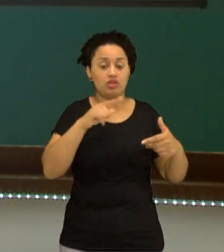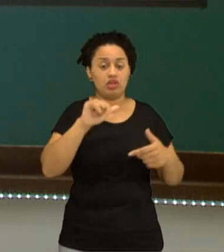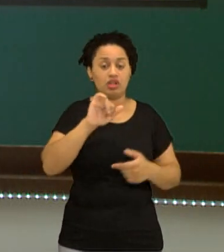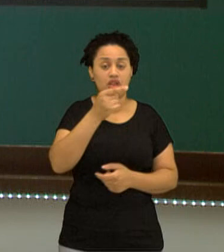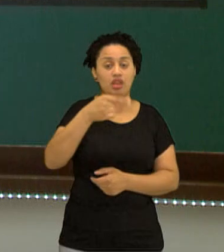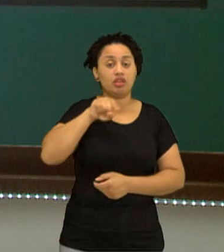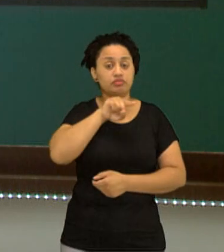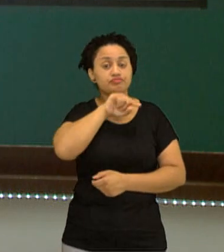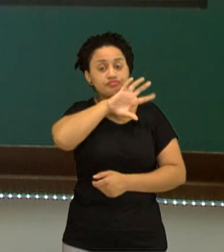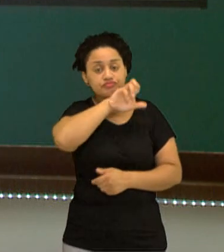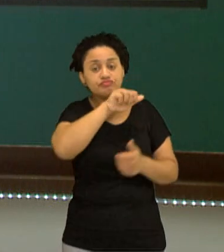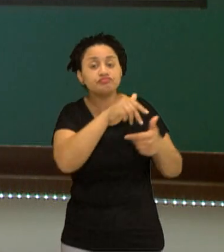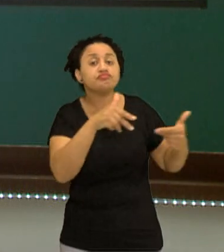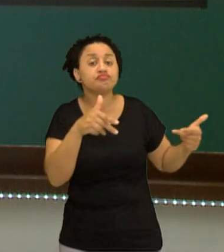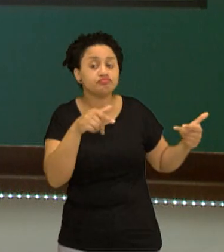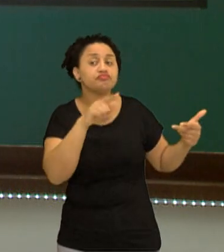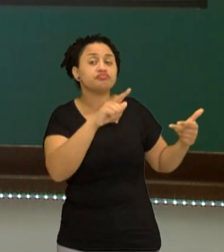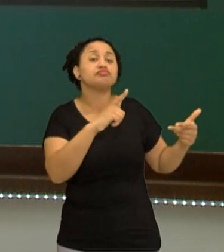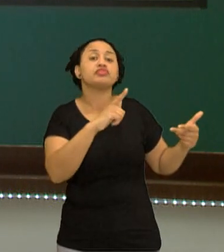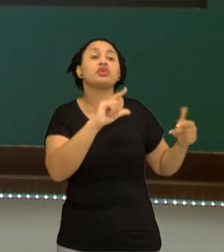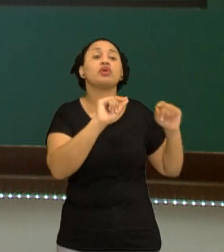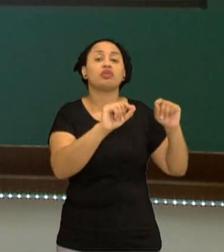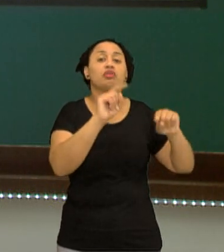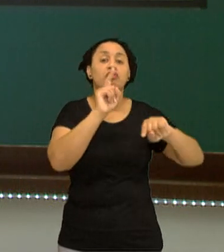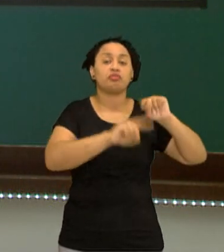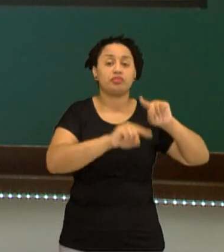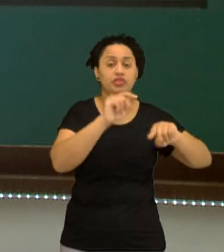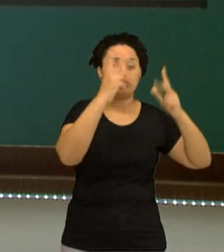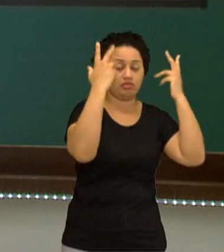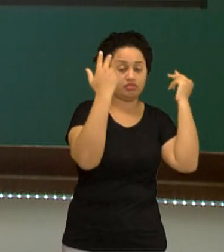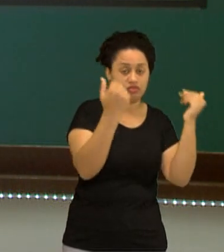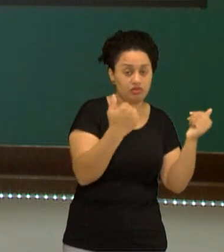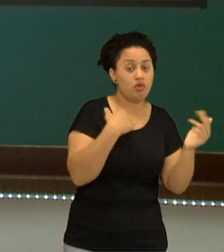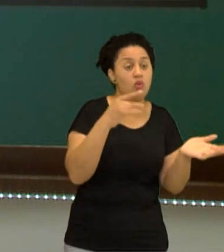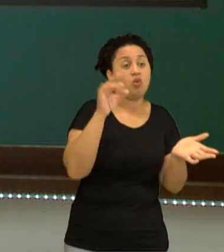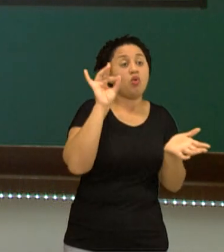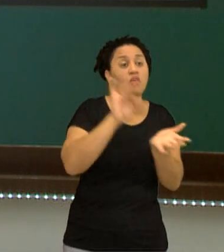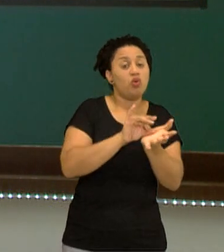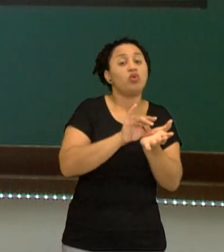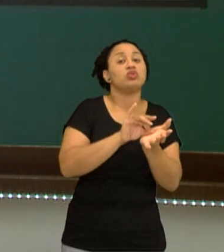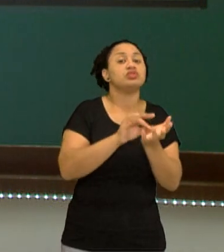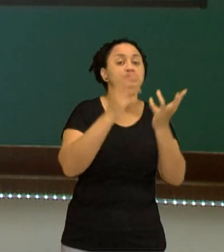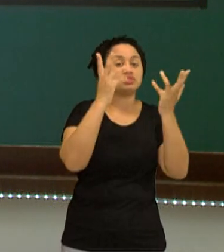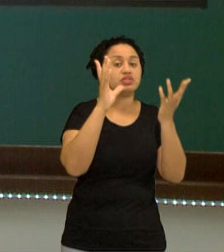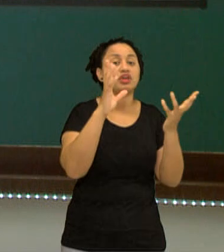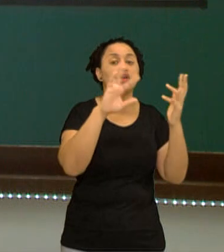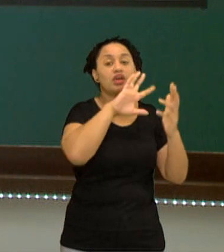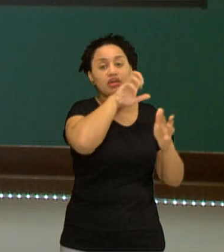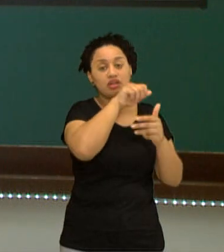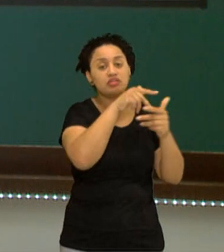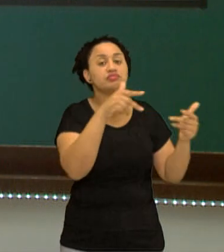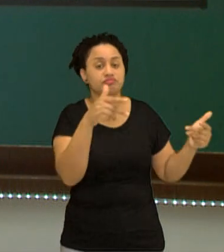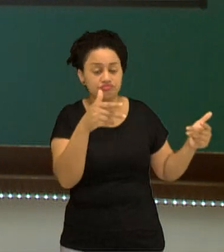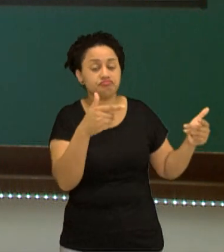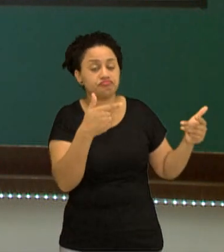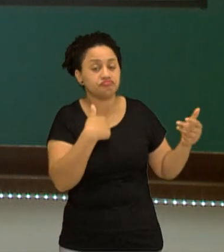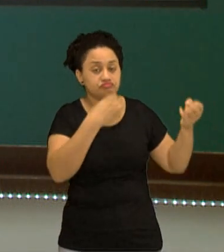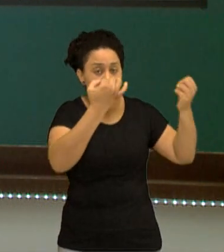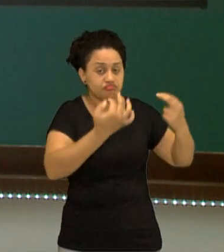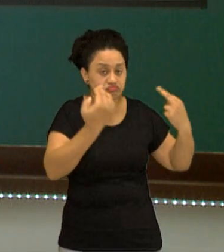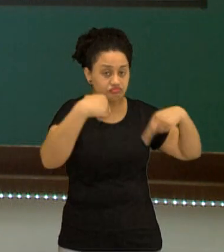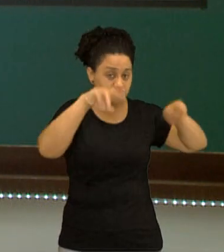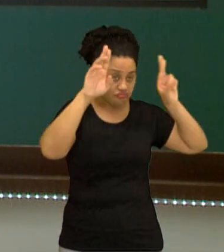deste animal é um material natural de origem animal, porque nós estamos falando da ovelha.